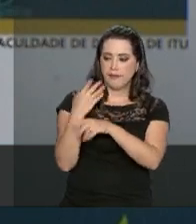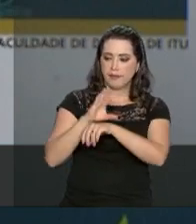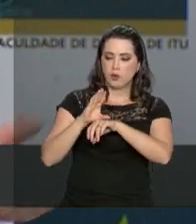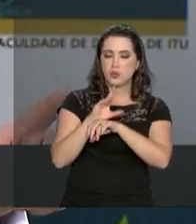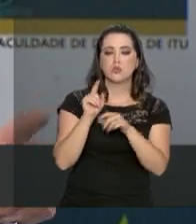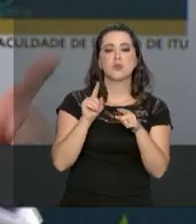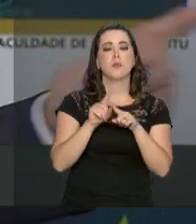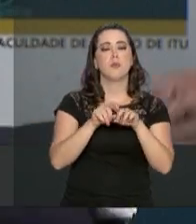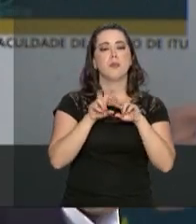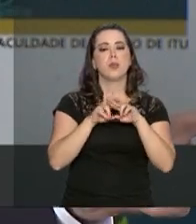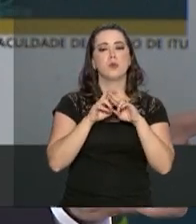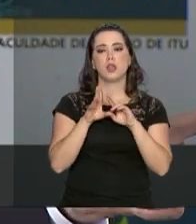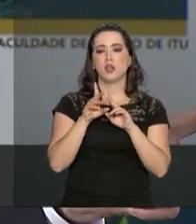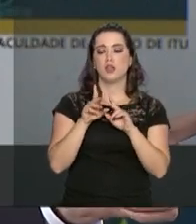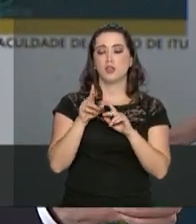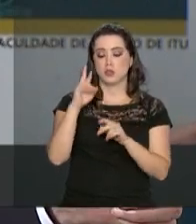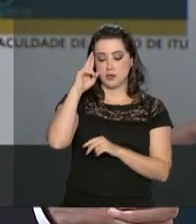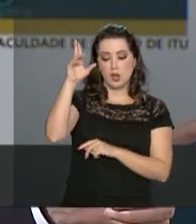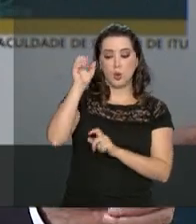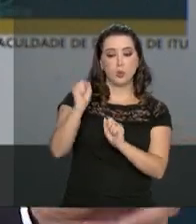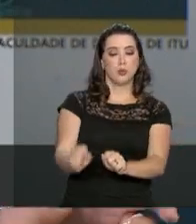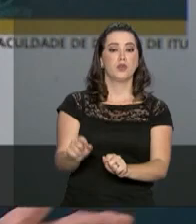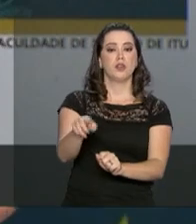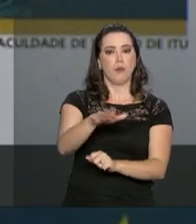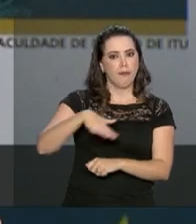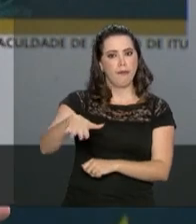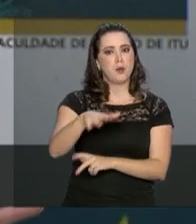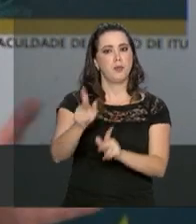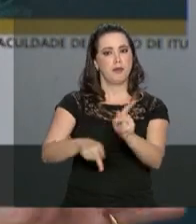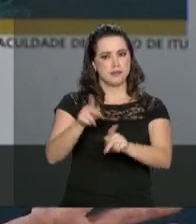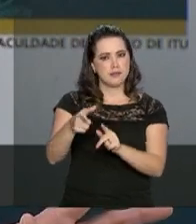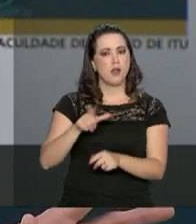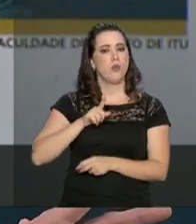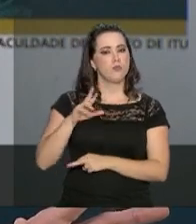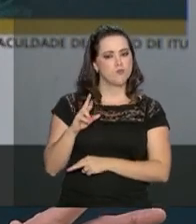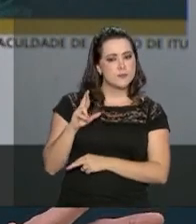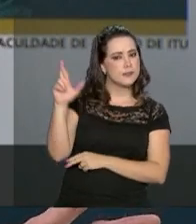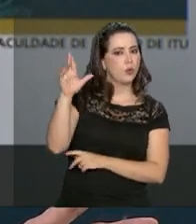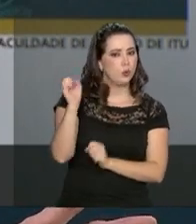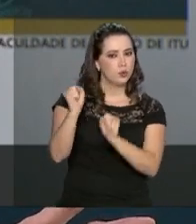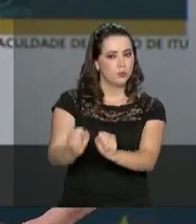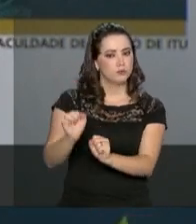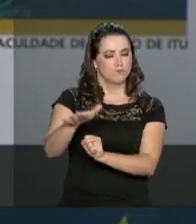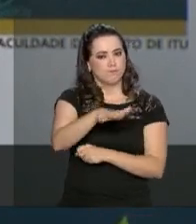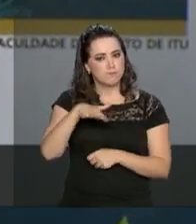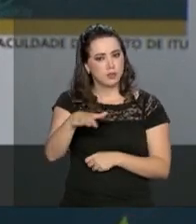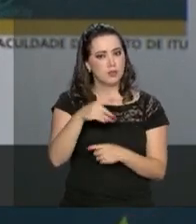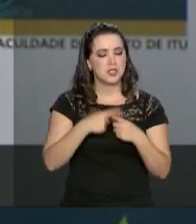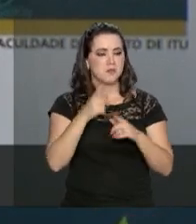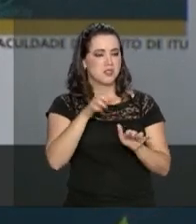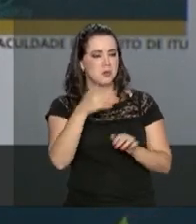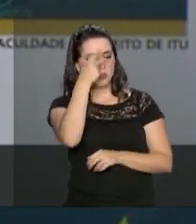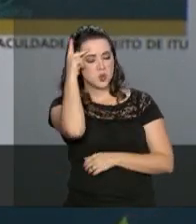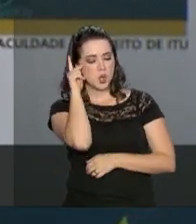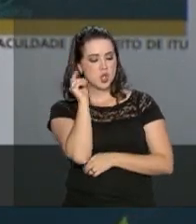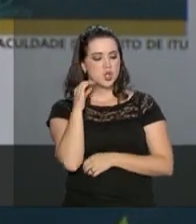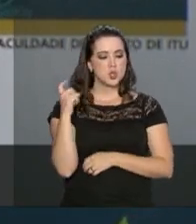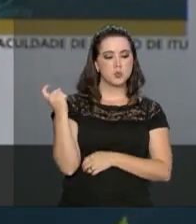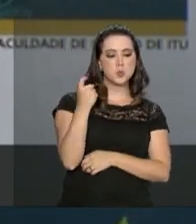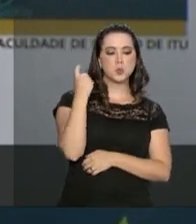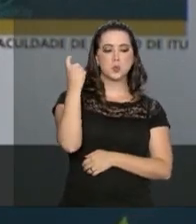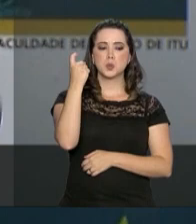pelo verdadeiro dono do poder, que é o povo, não é? As pessoas, às vezes, acham que, chegando a determinados cargos, eles têm uma autoridade que